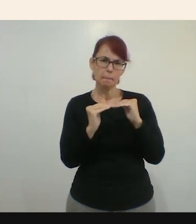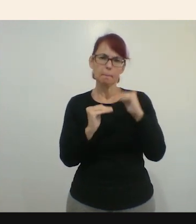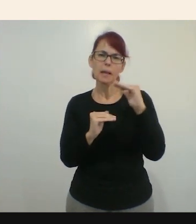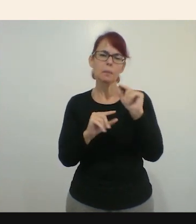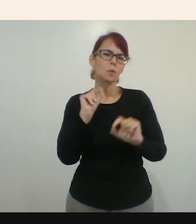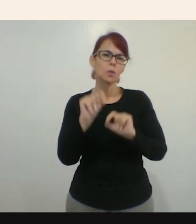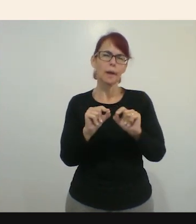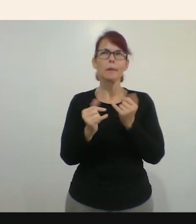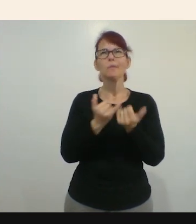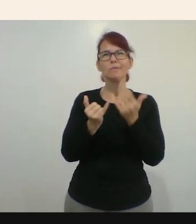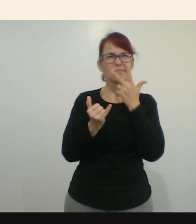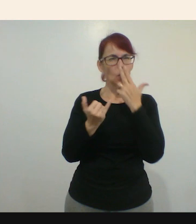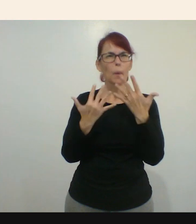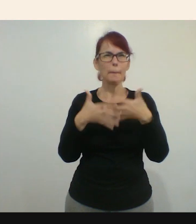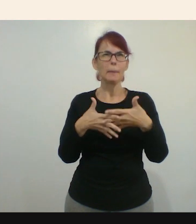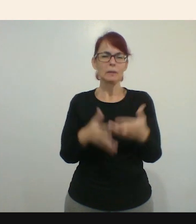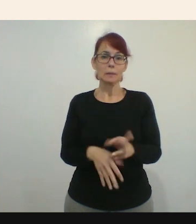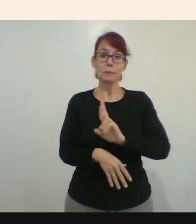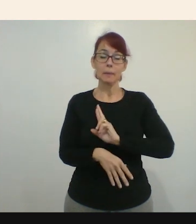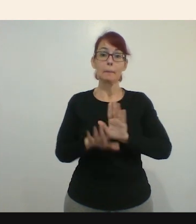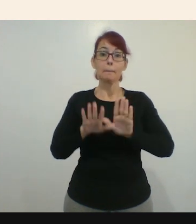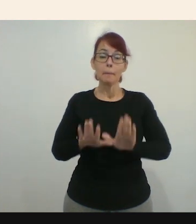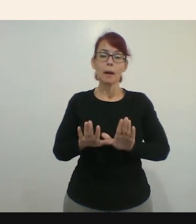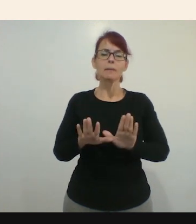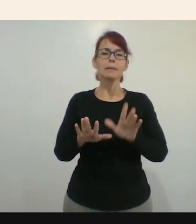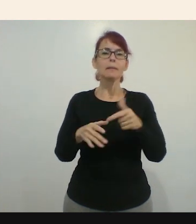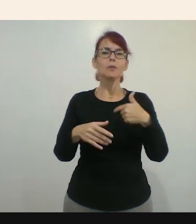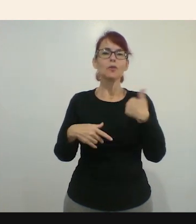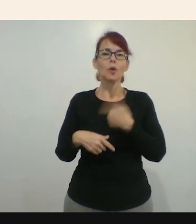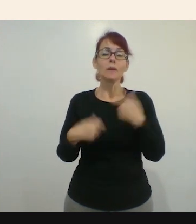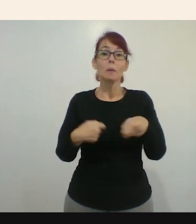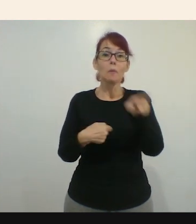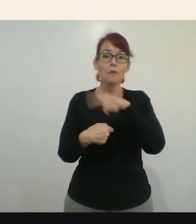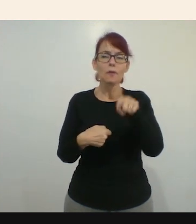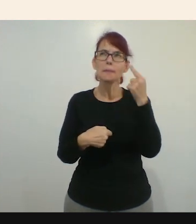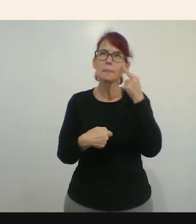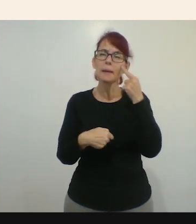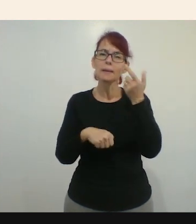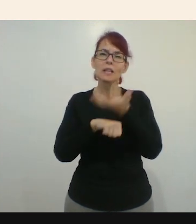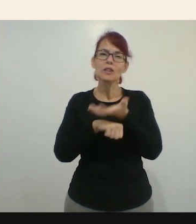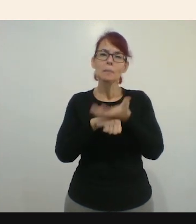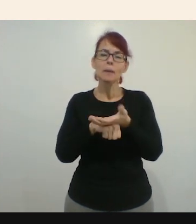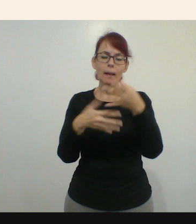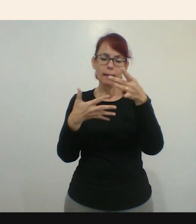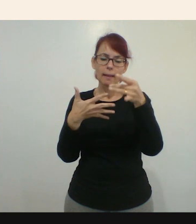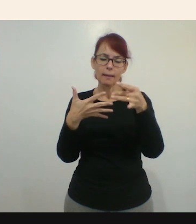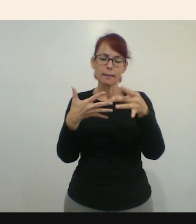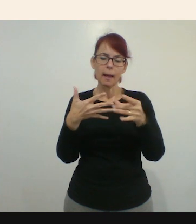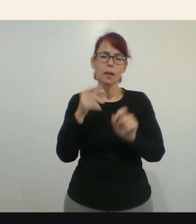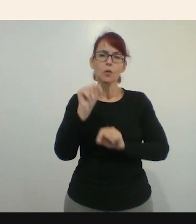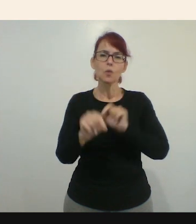um pouco complexo de responder, mas o mais detalhado que vocês colocarem fica mais fácil para